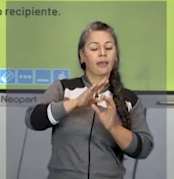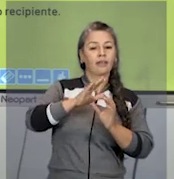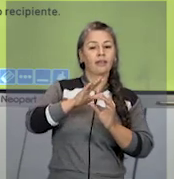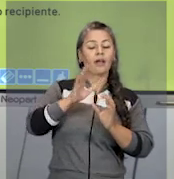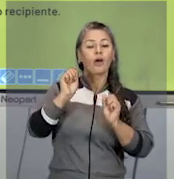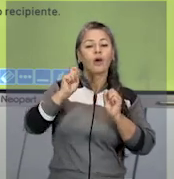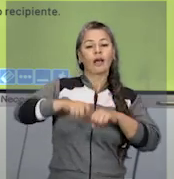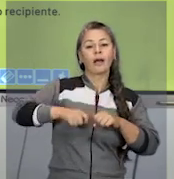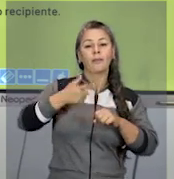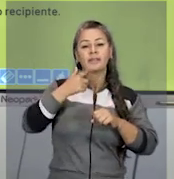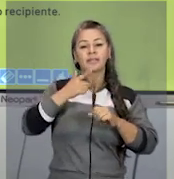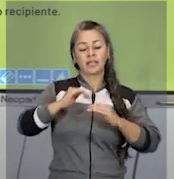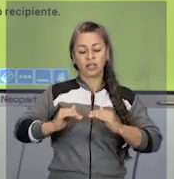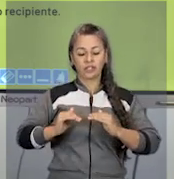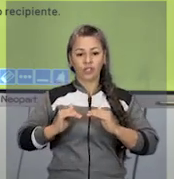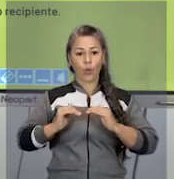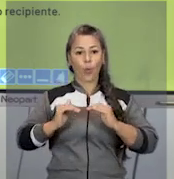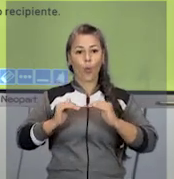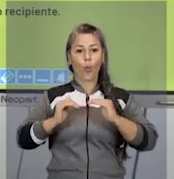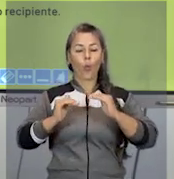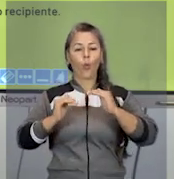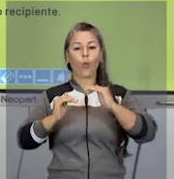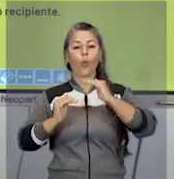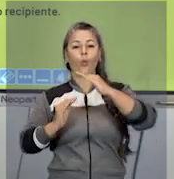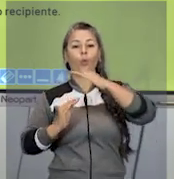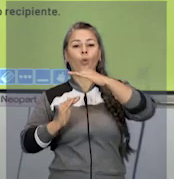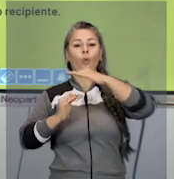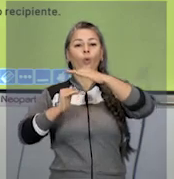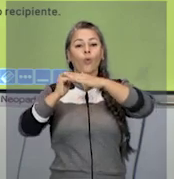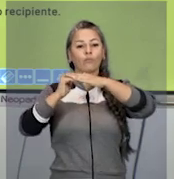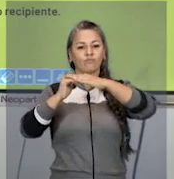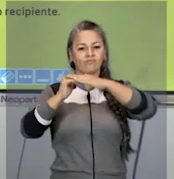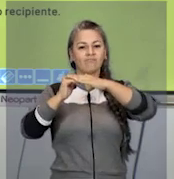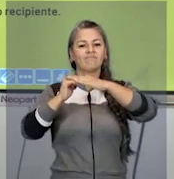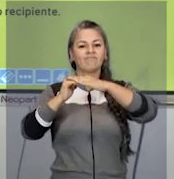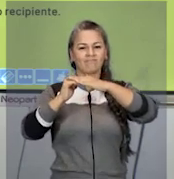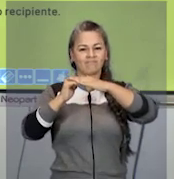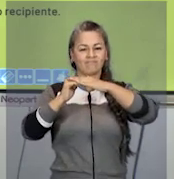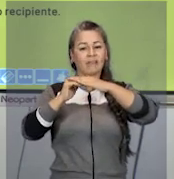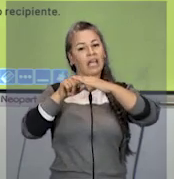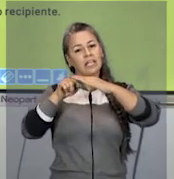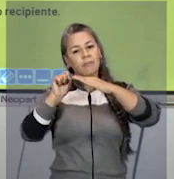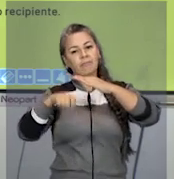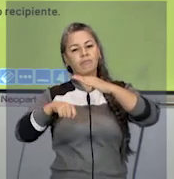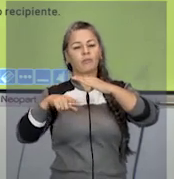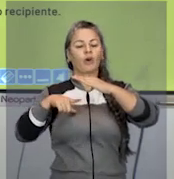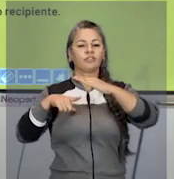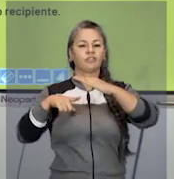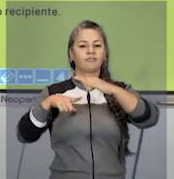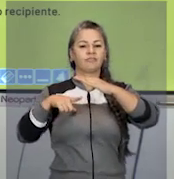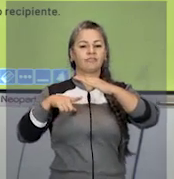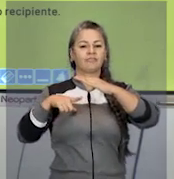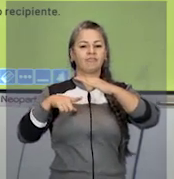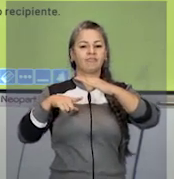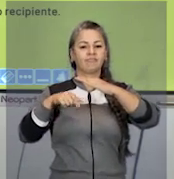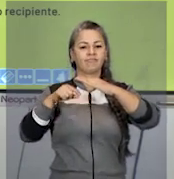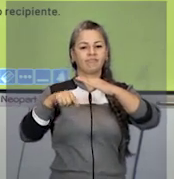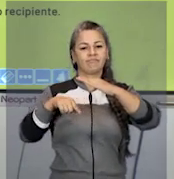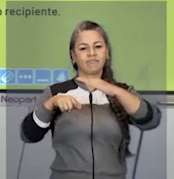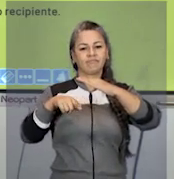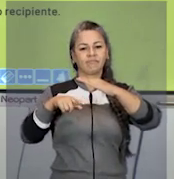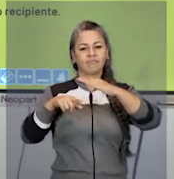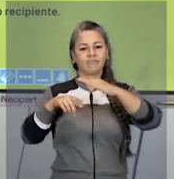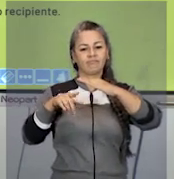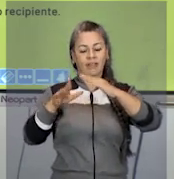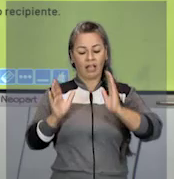do recipiente, que é aquela quantidade de energia que ele, recipiente, pode puxar para si, né? Ou